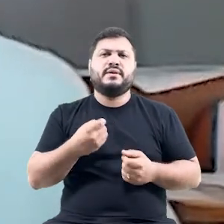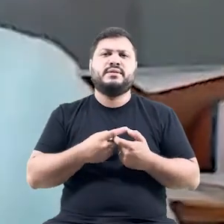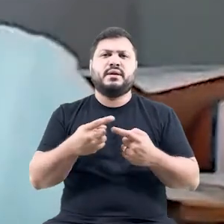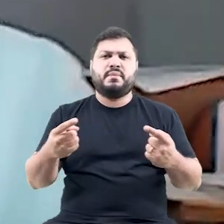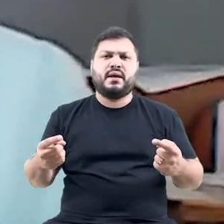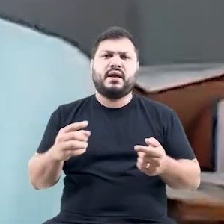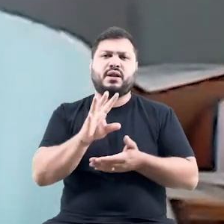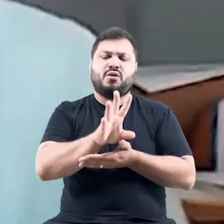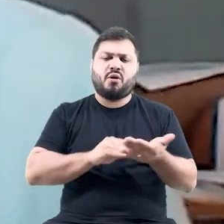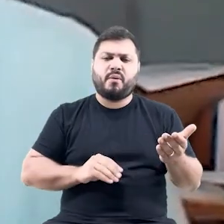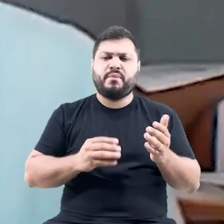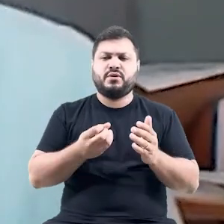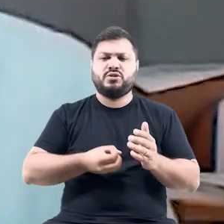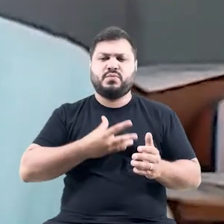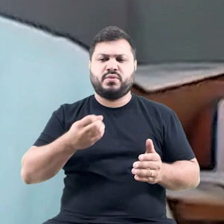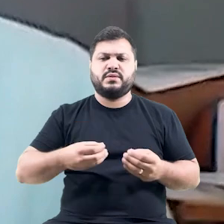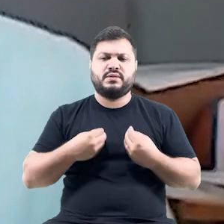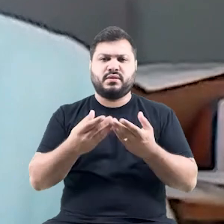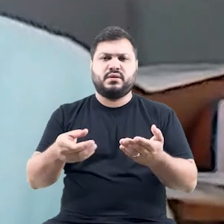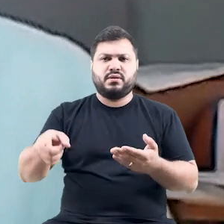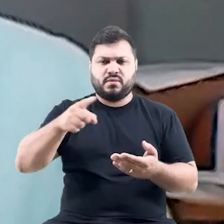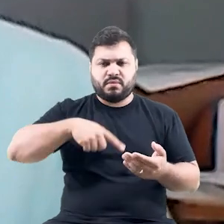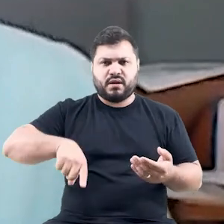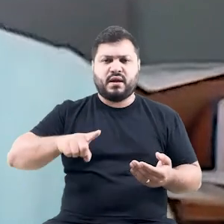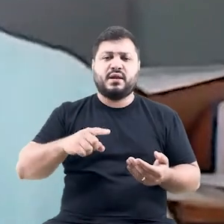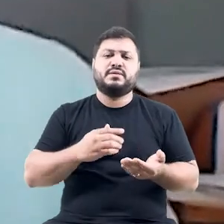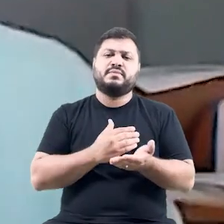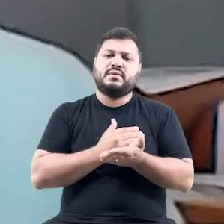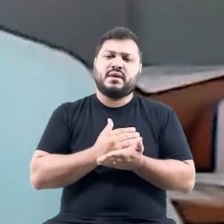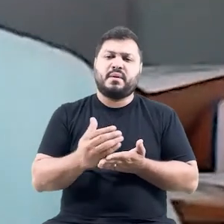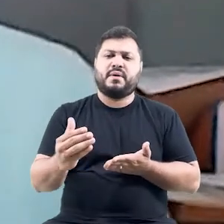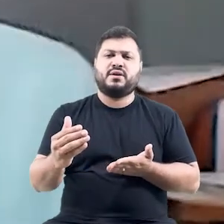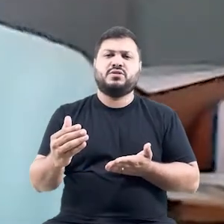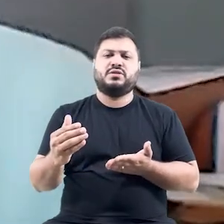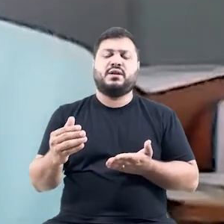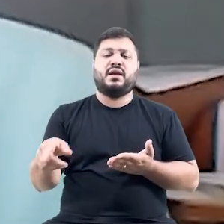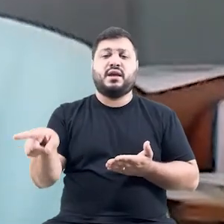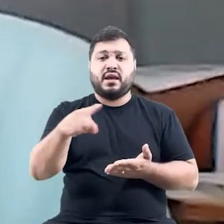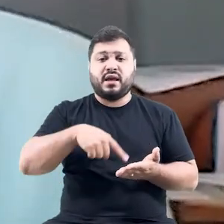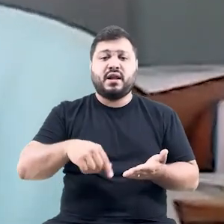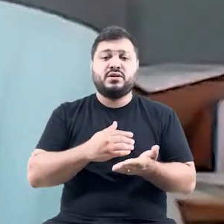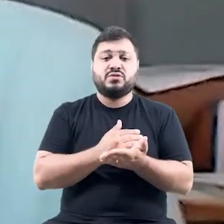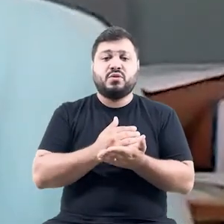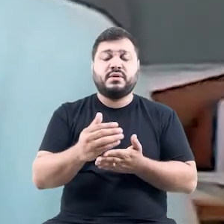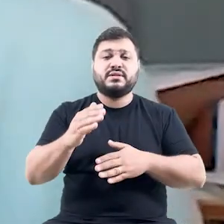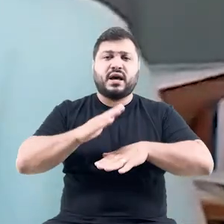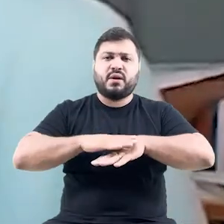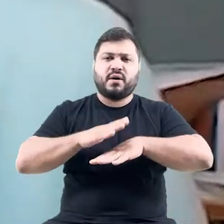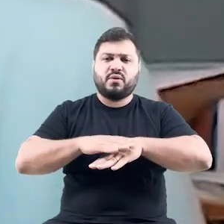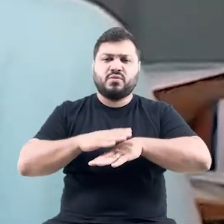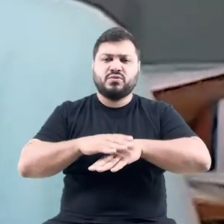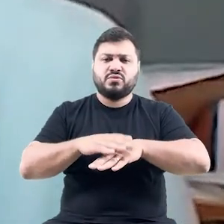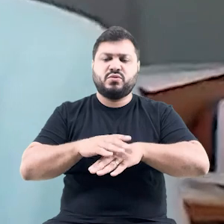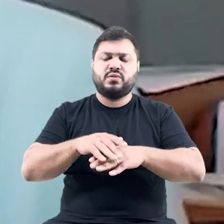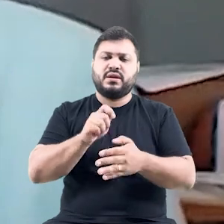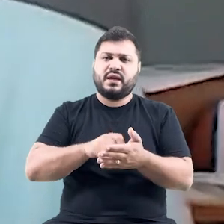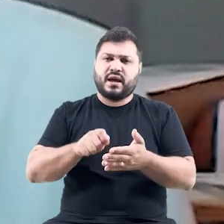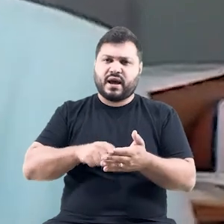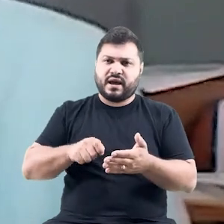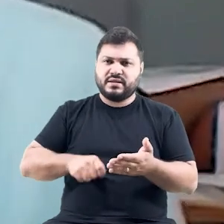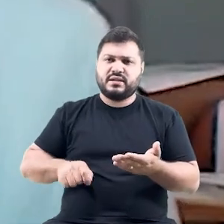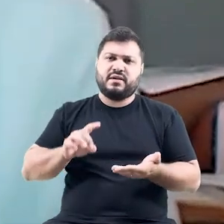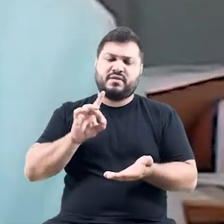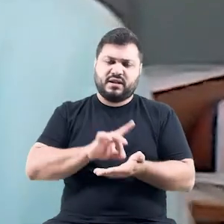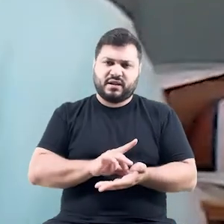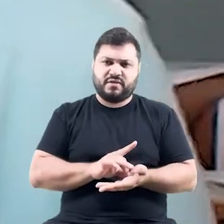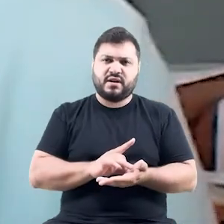poesias para eles, cópias de poesias para eles, e a partir daí eles começaram a construir, a escrever,